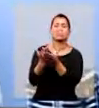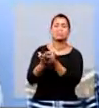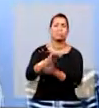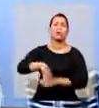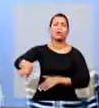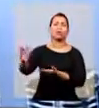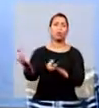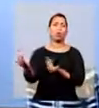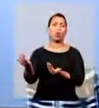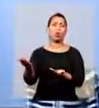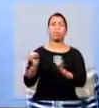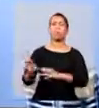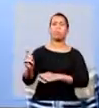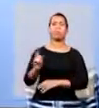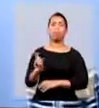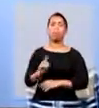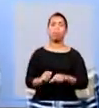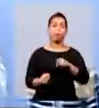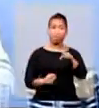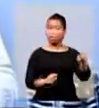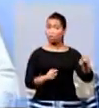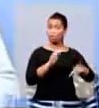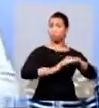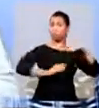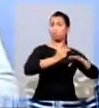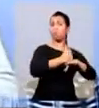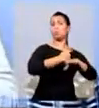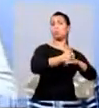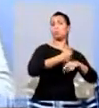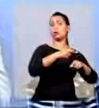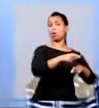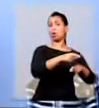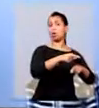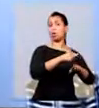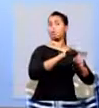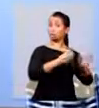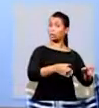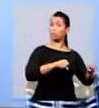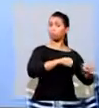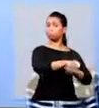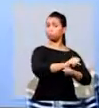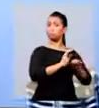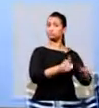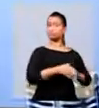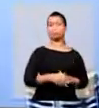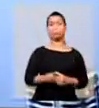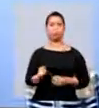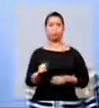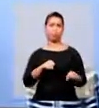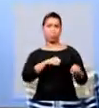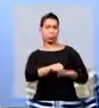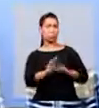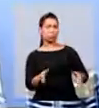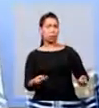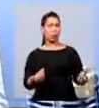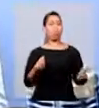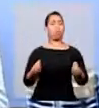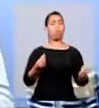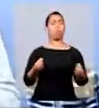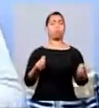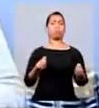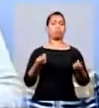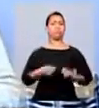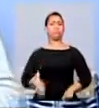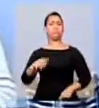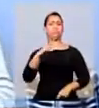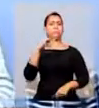profissionais qualificados. Se estão qualificados, eles não precisam se qualificar mais ainda. Tem que passar, sim, na base, para que eles tenham esse entendimento, para que